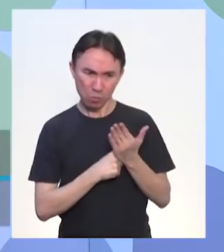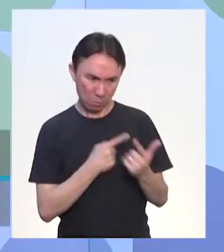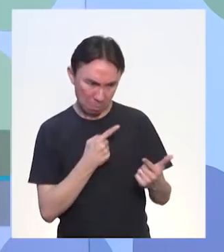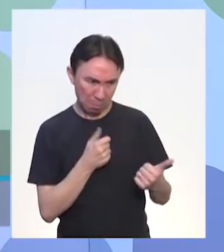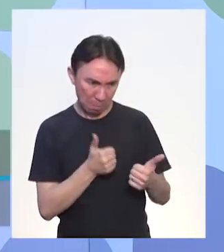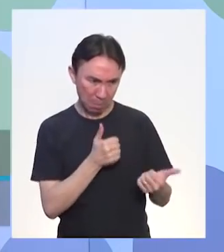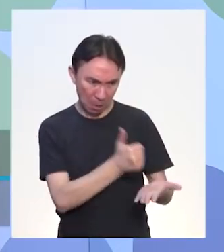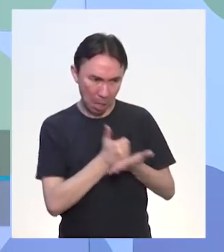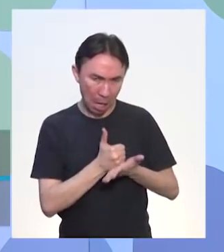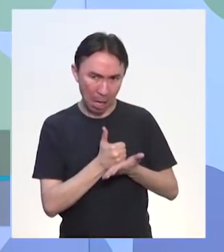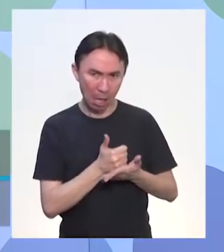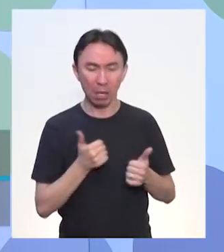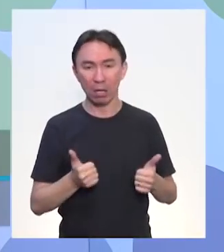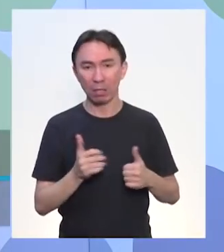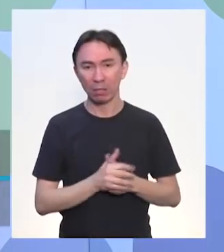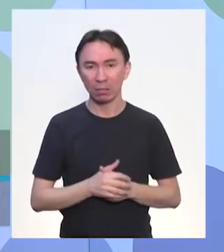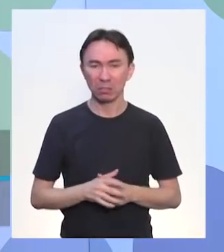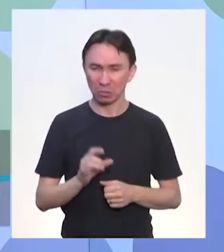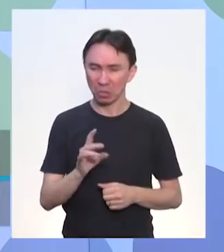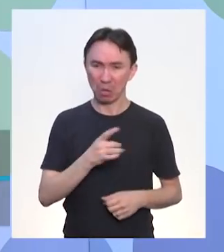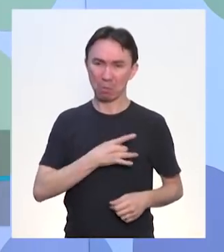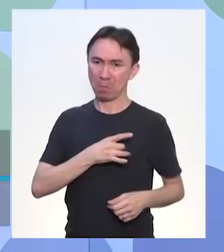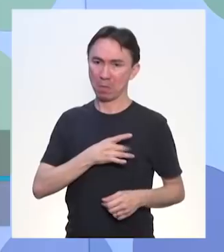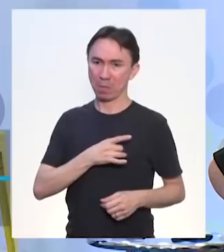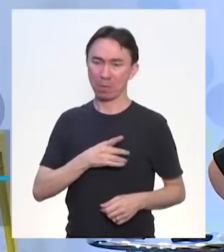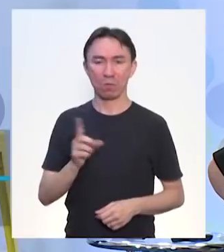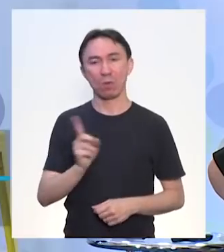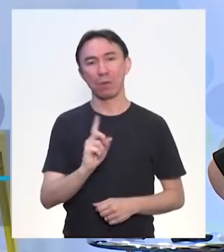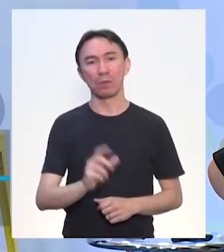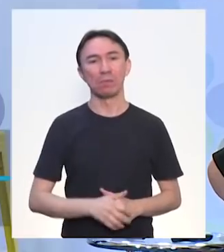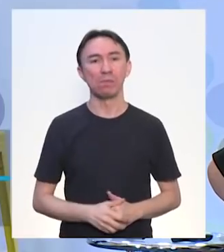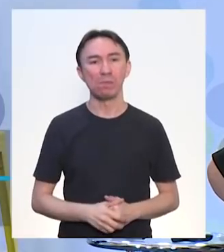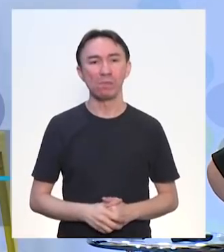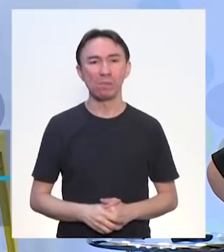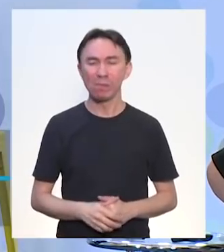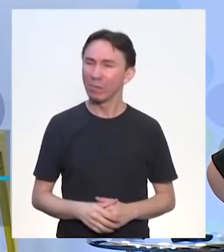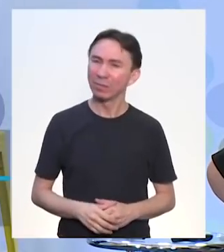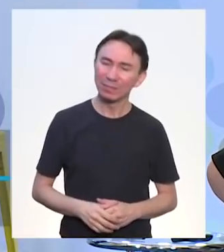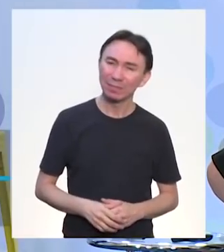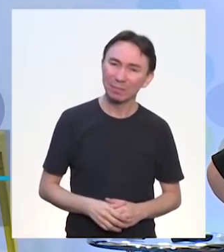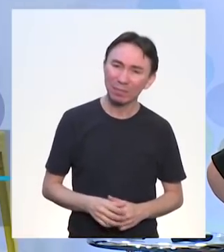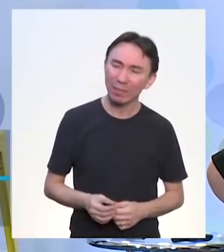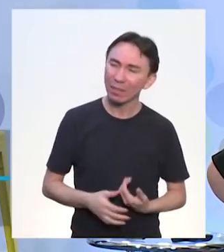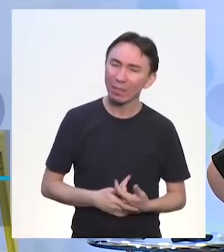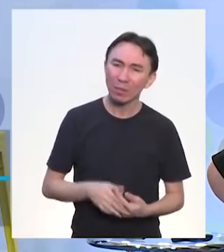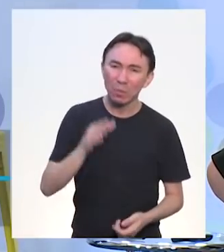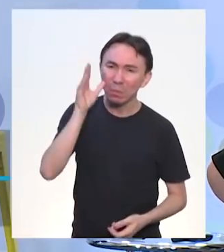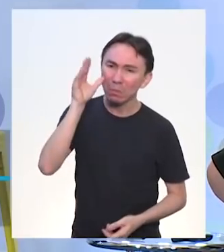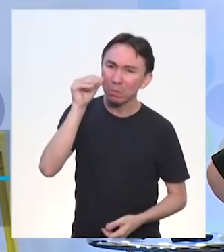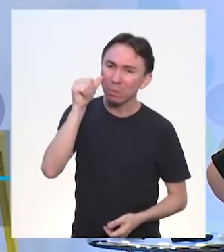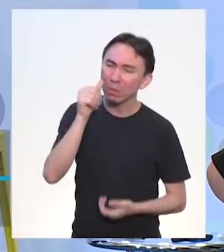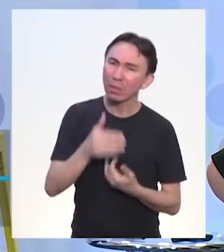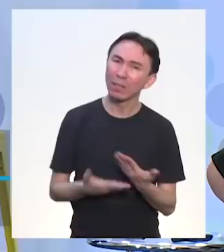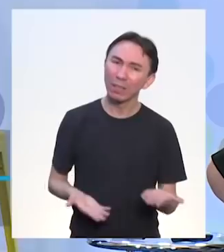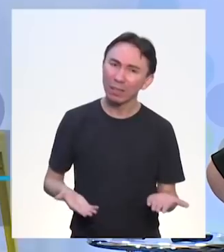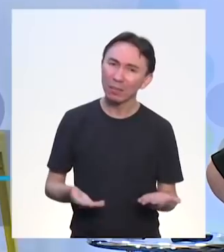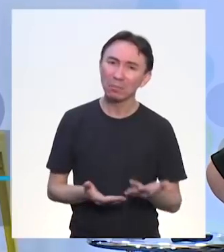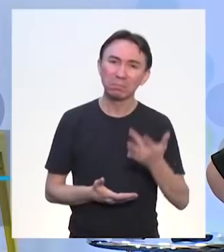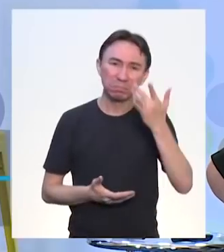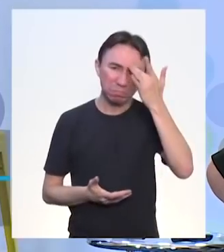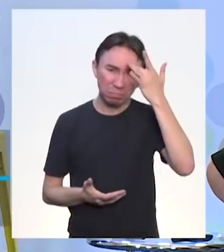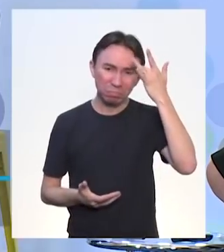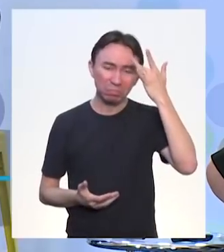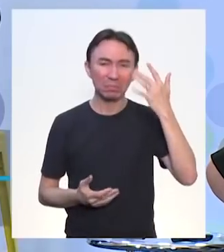Então, né, não é um regime só pelo medo. É uma coisa curiosa, né? Todo sujeito que é ditador ou tem a pretensão